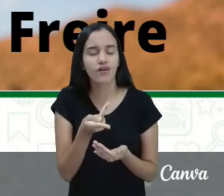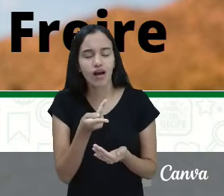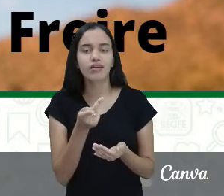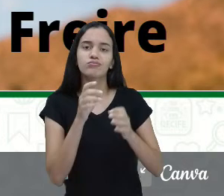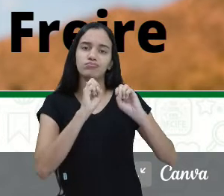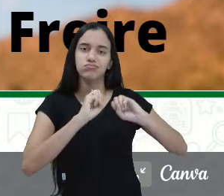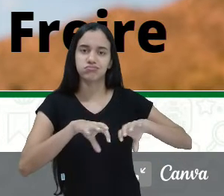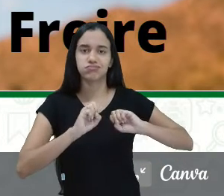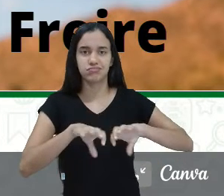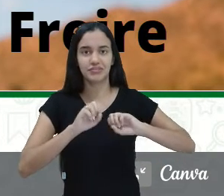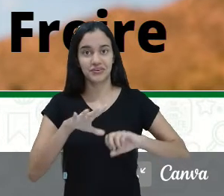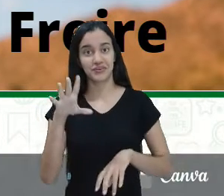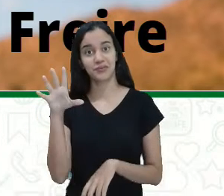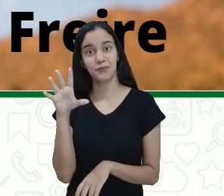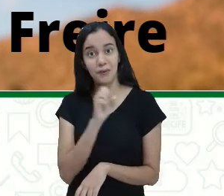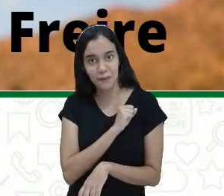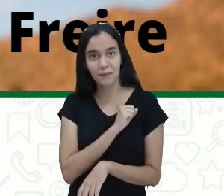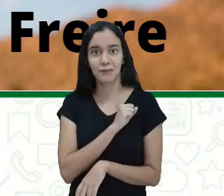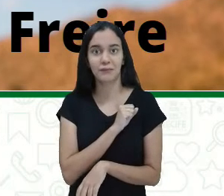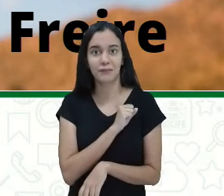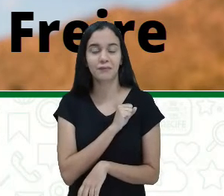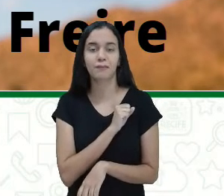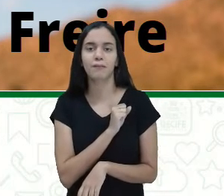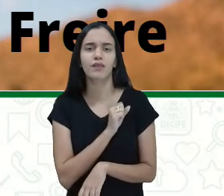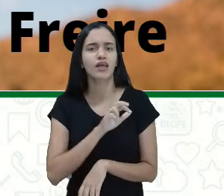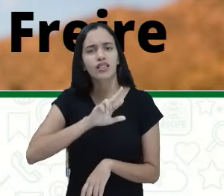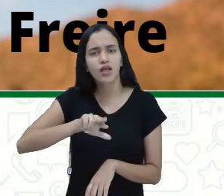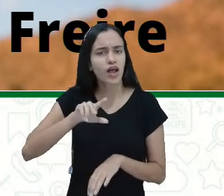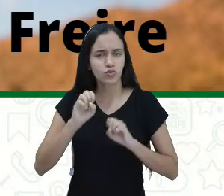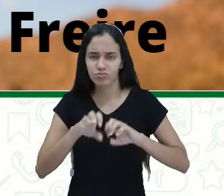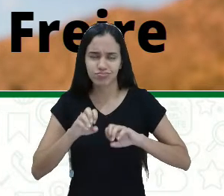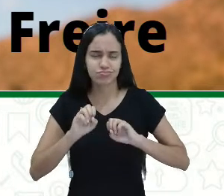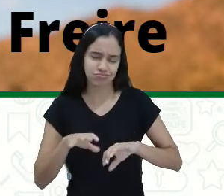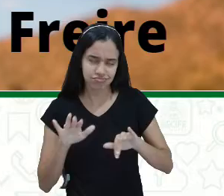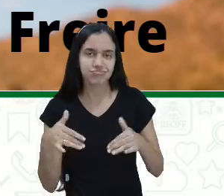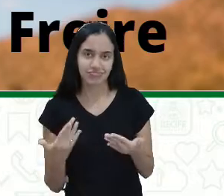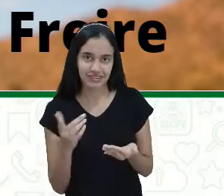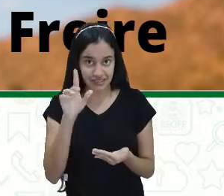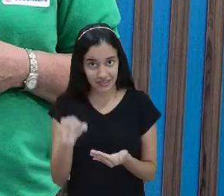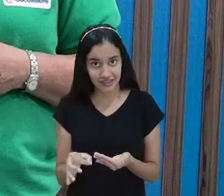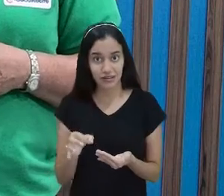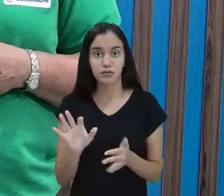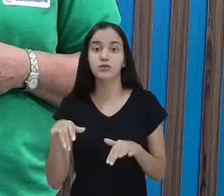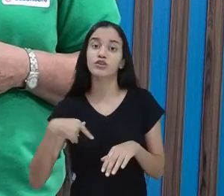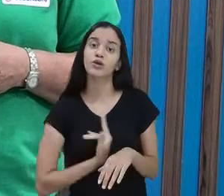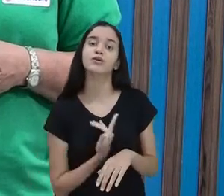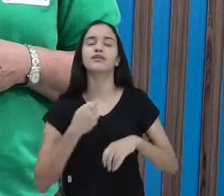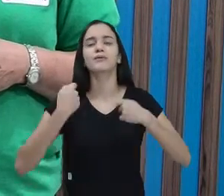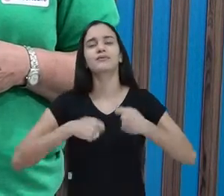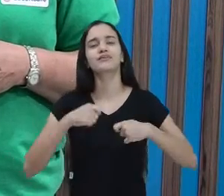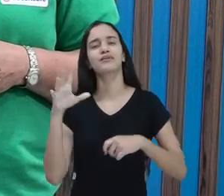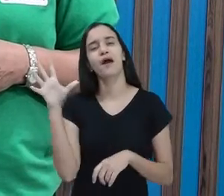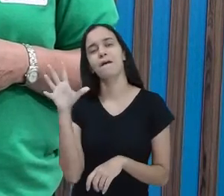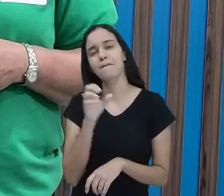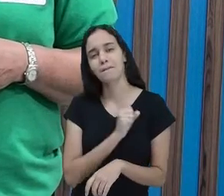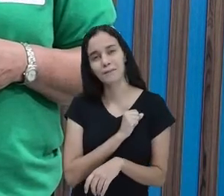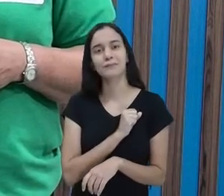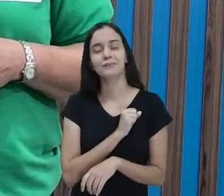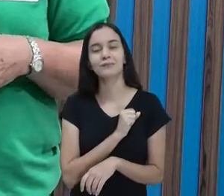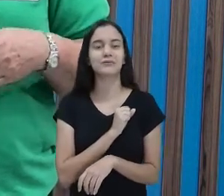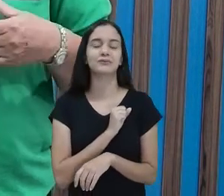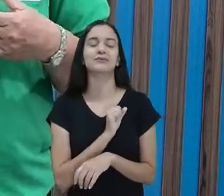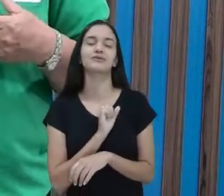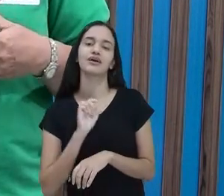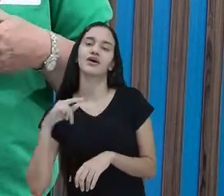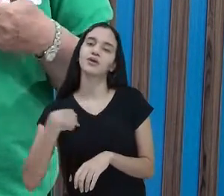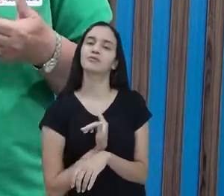de educação com amor, não é educação, tá certo? Precisamos de muito amor para